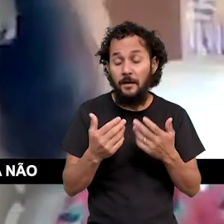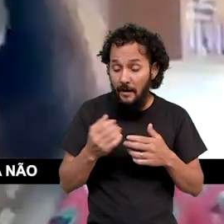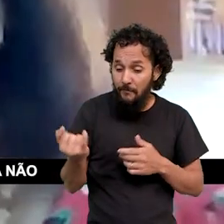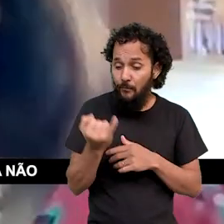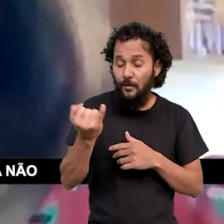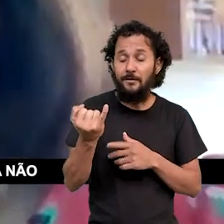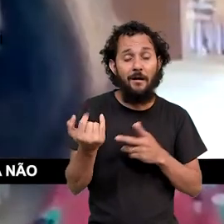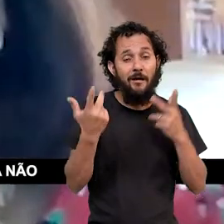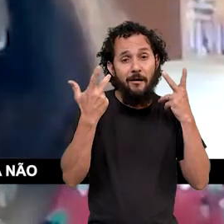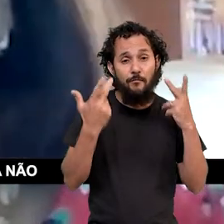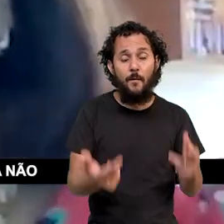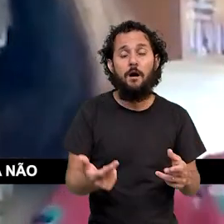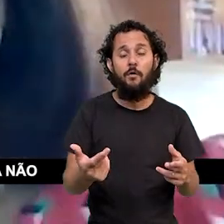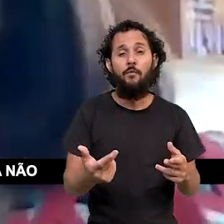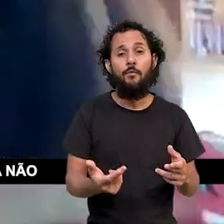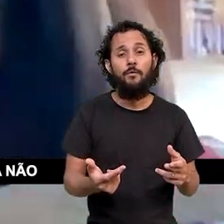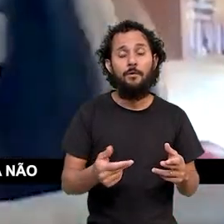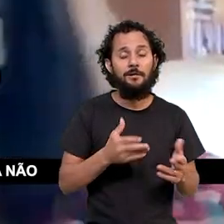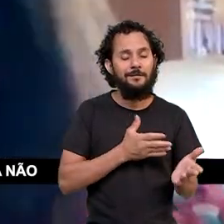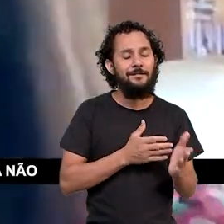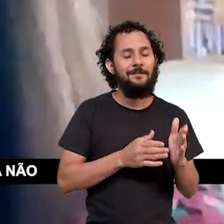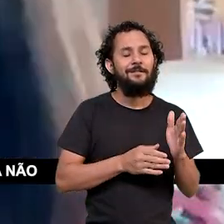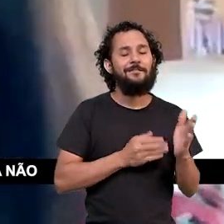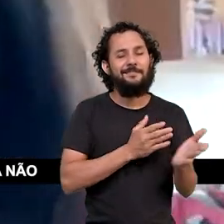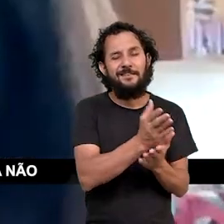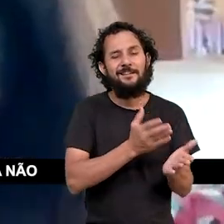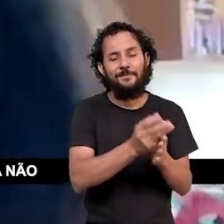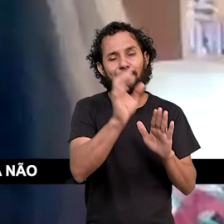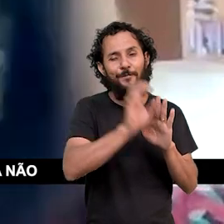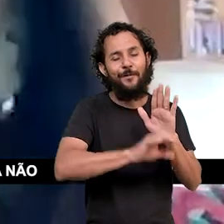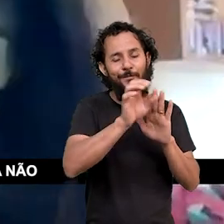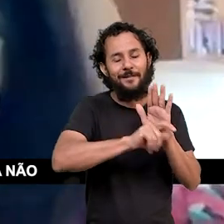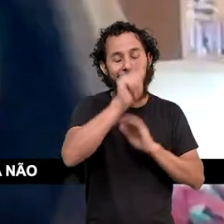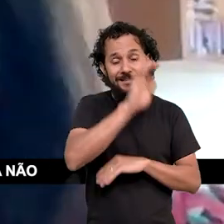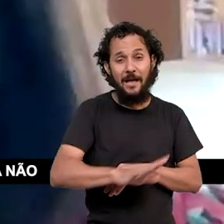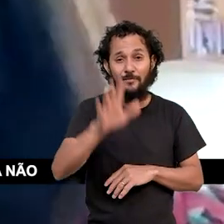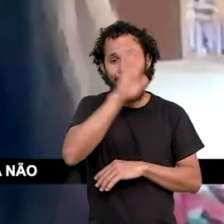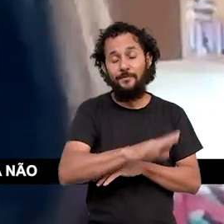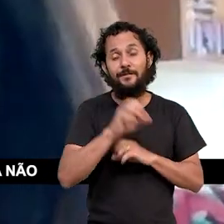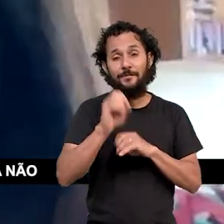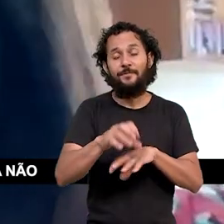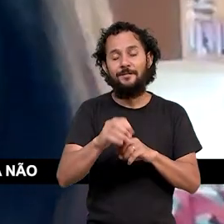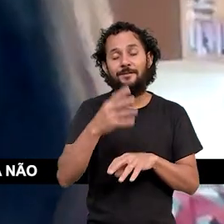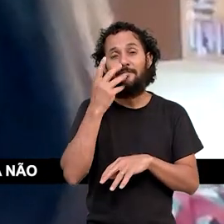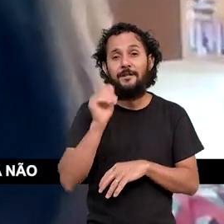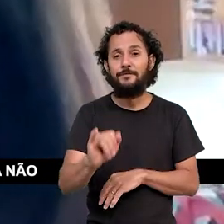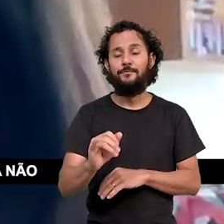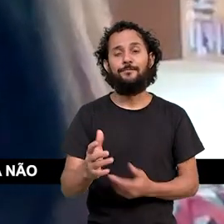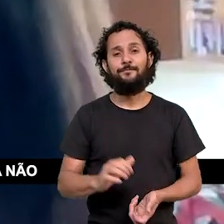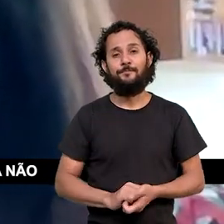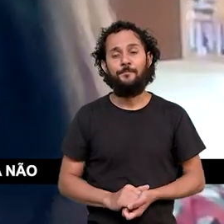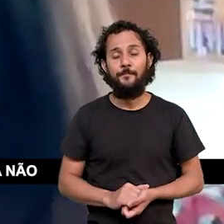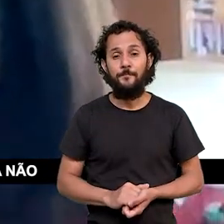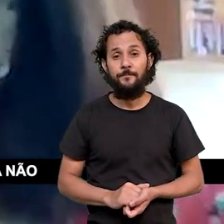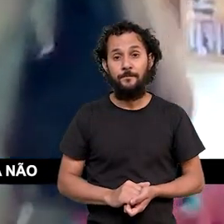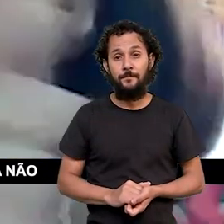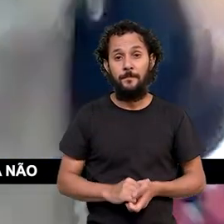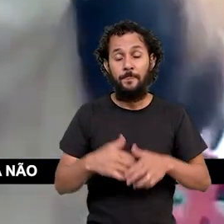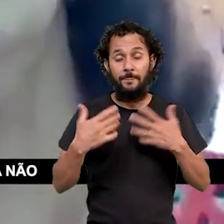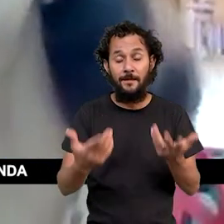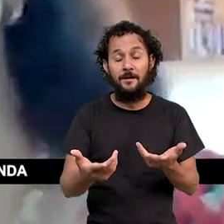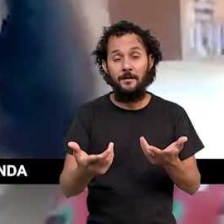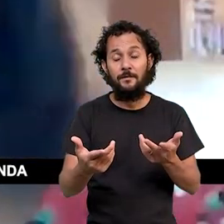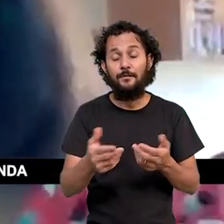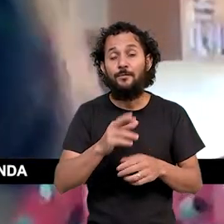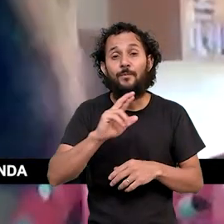tão importante quanto as diretrizes curriculares nacionais para a educação infantil. Que